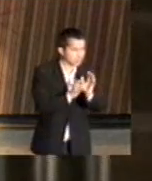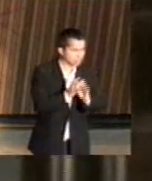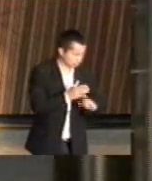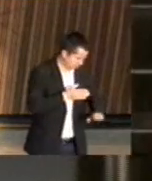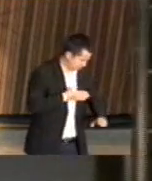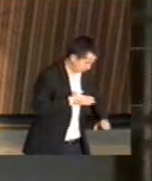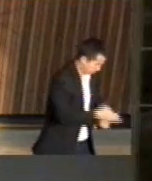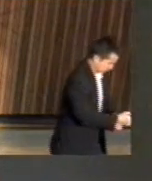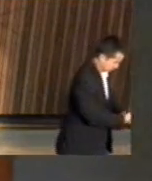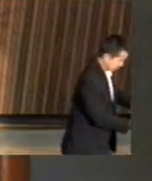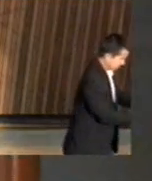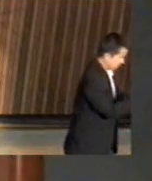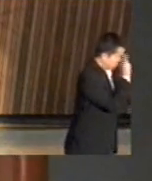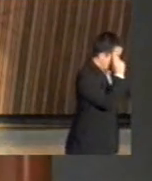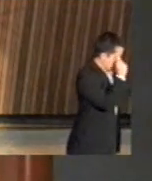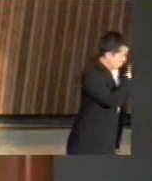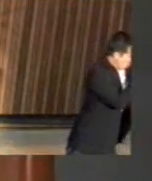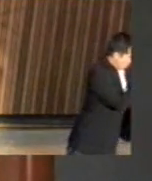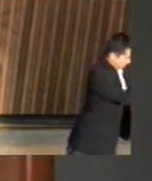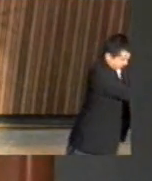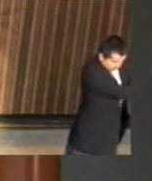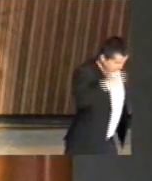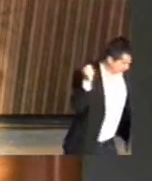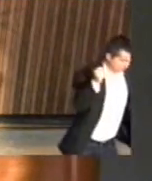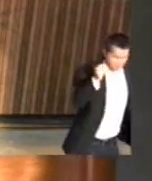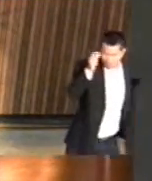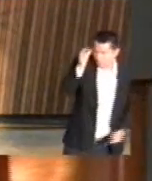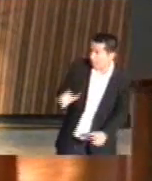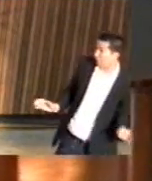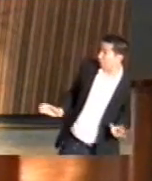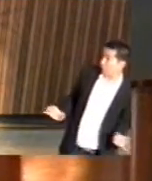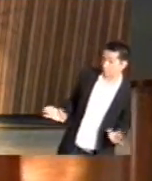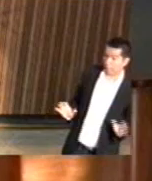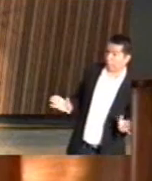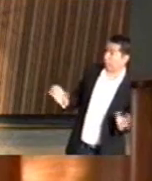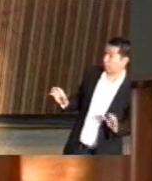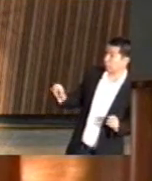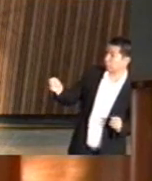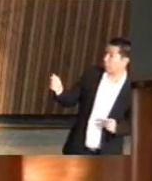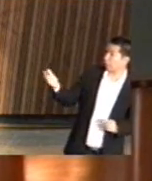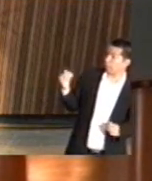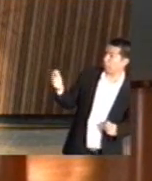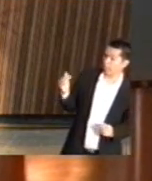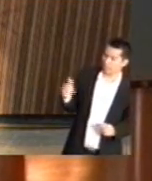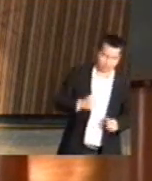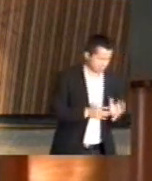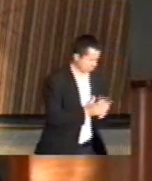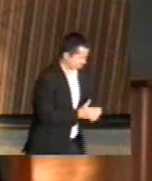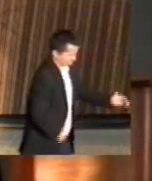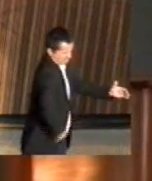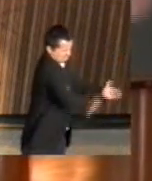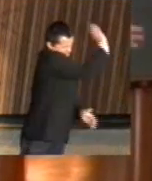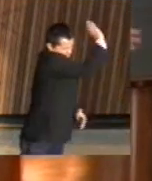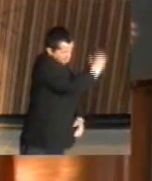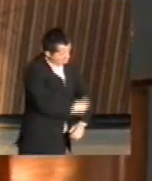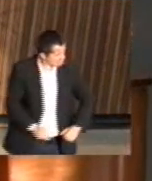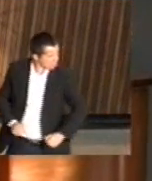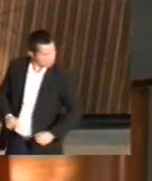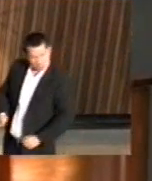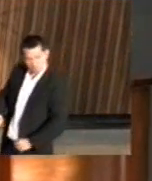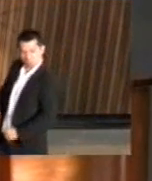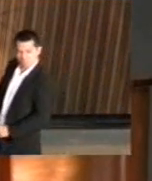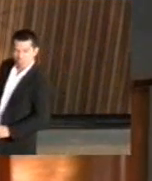está orando e a oração está impedida. Porque a Bíblia diz que você é carne da